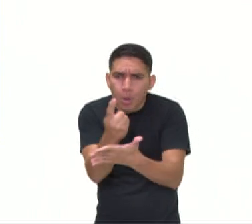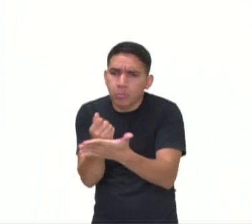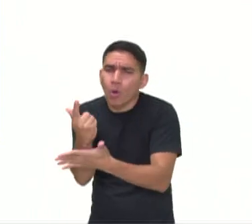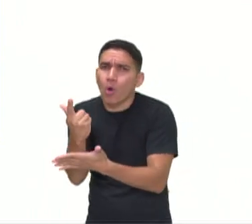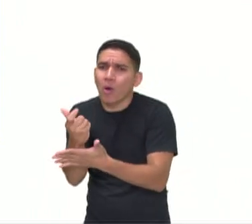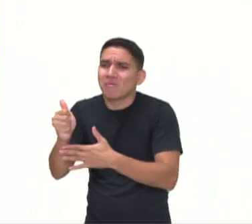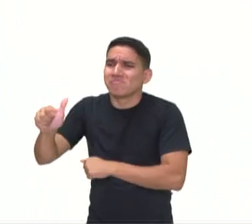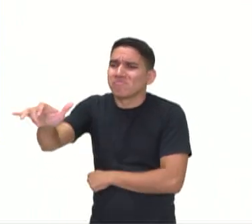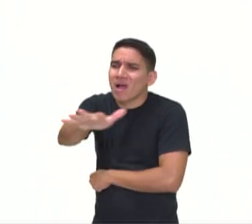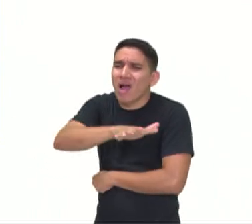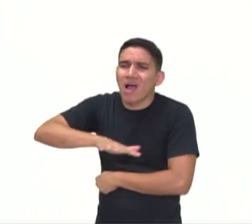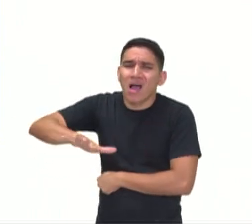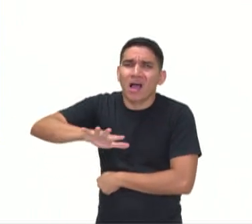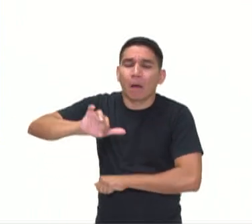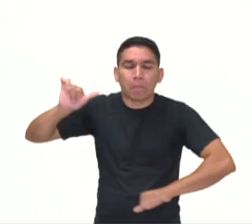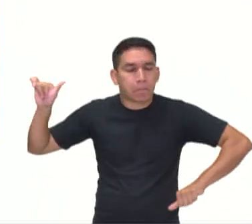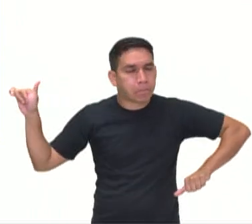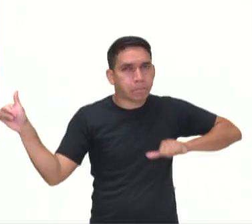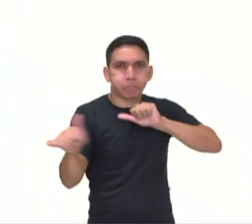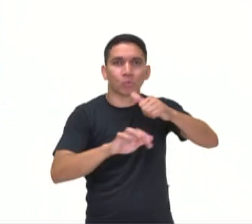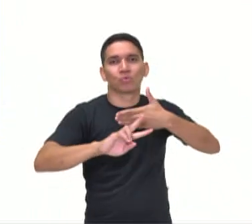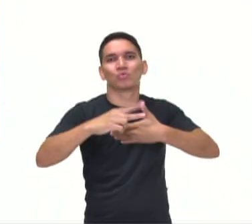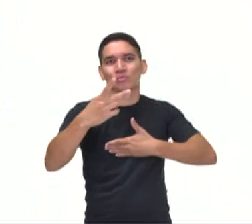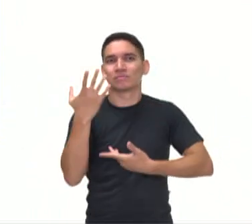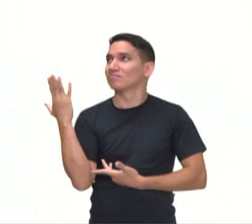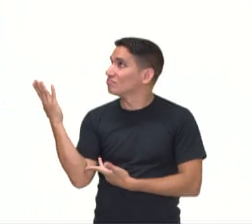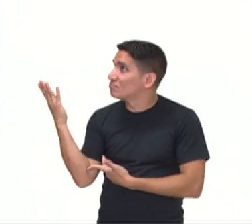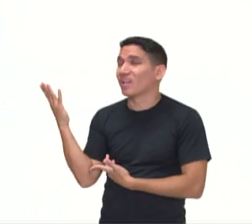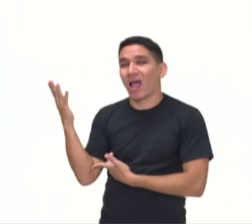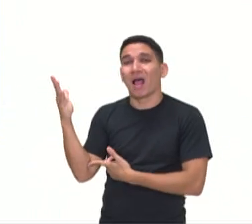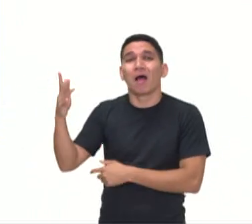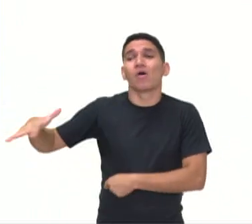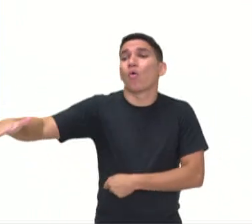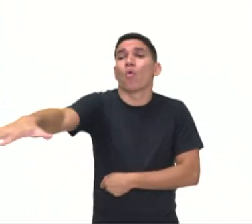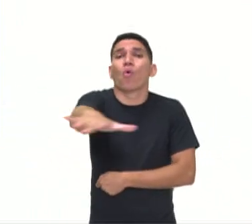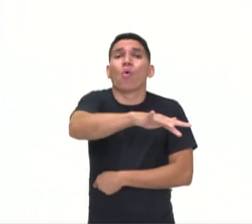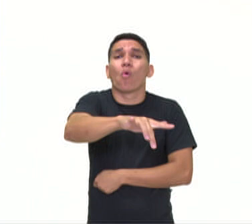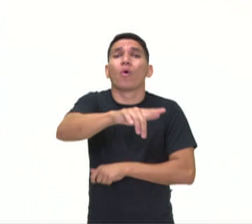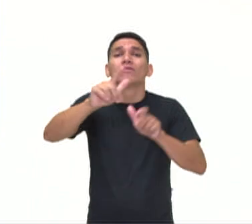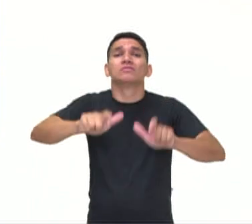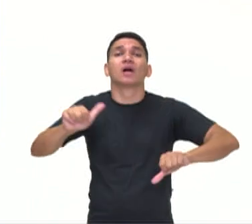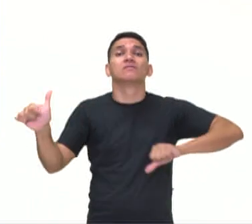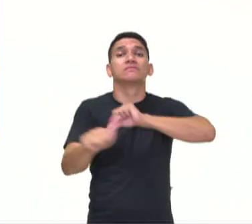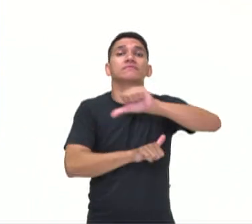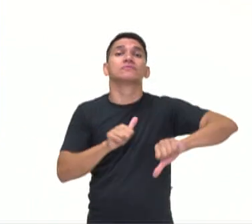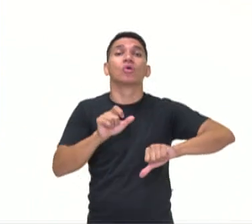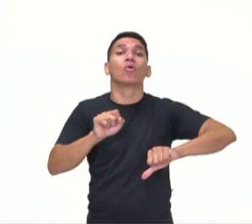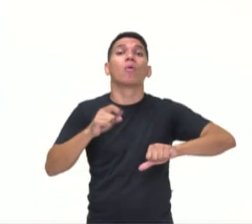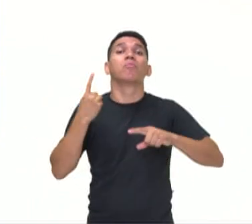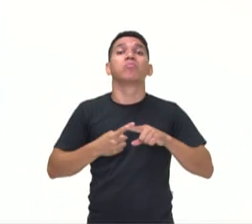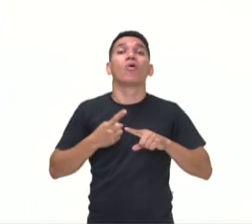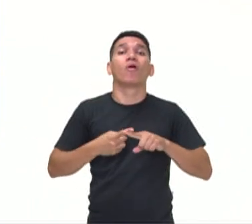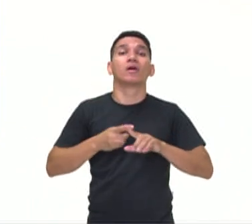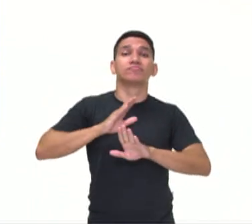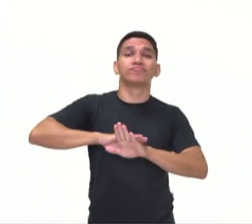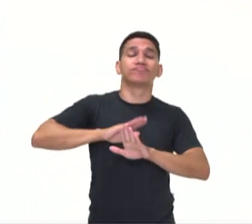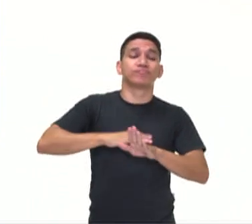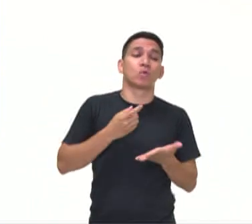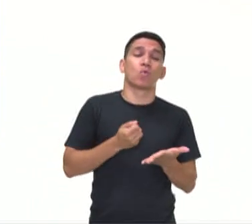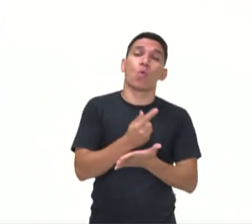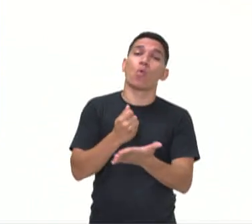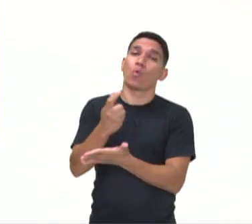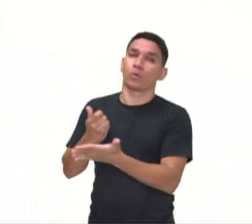Em transformações. A paisagem ela é transformada em função do quê? Em função do consumo. E